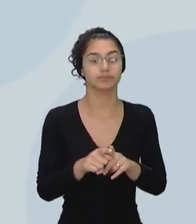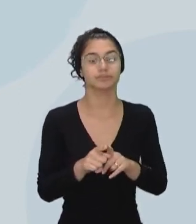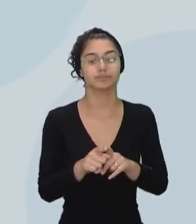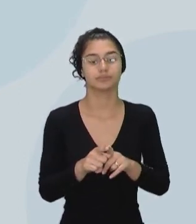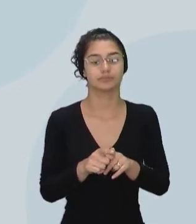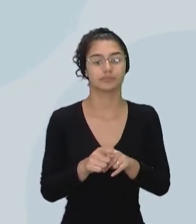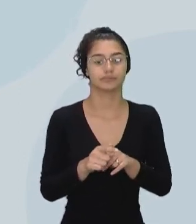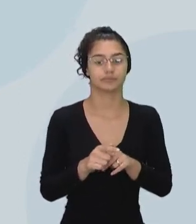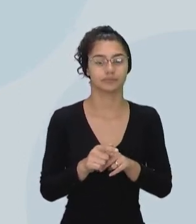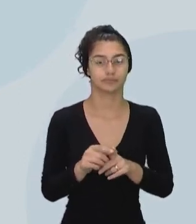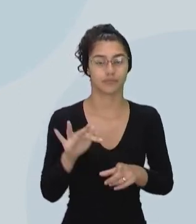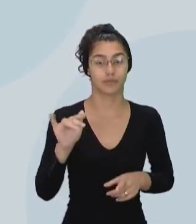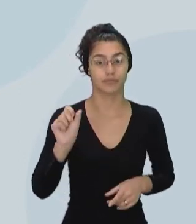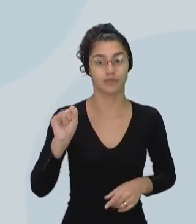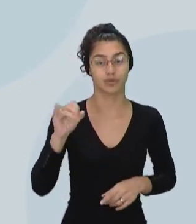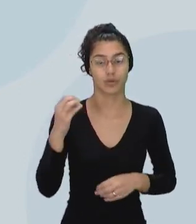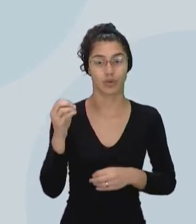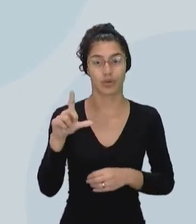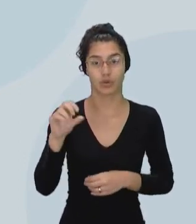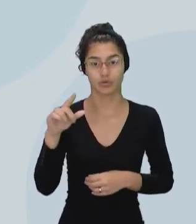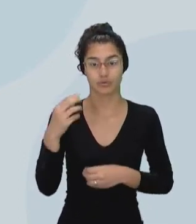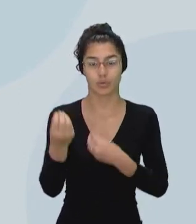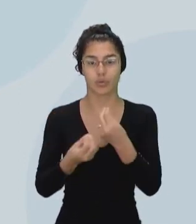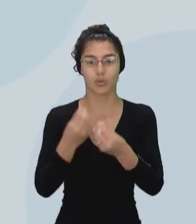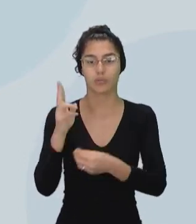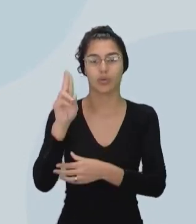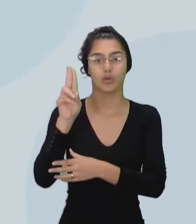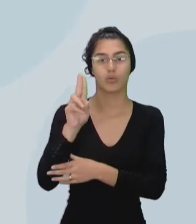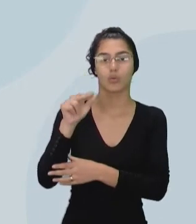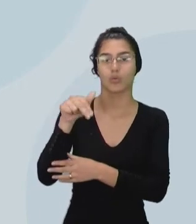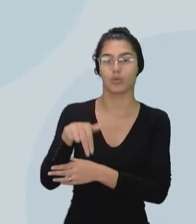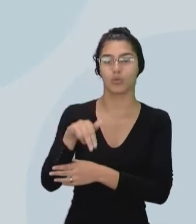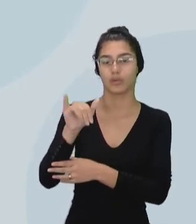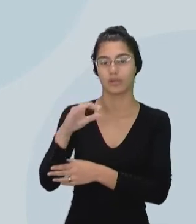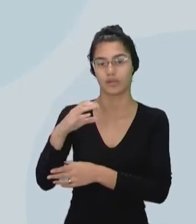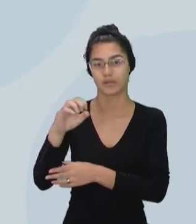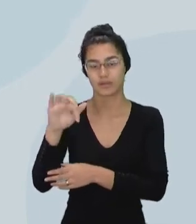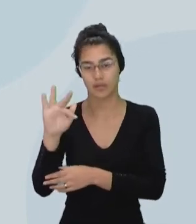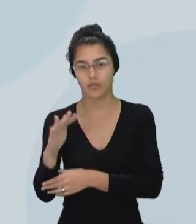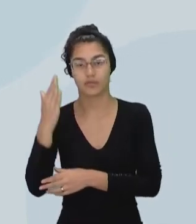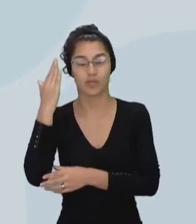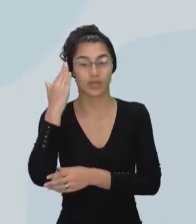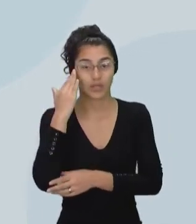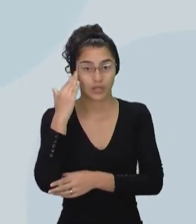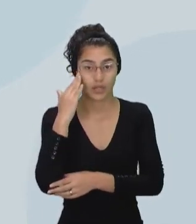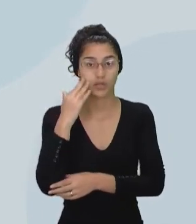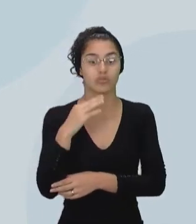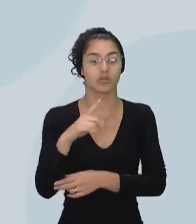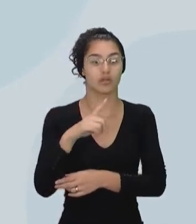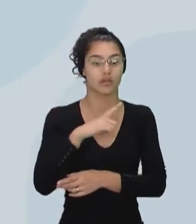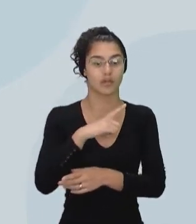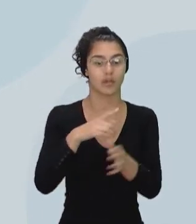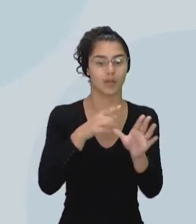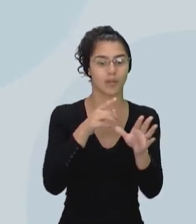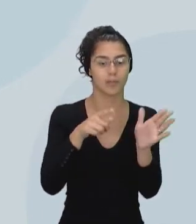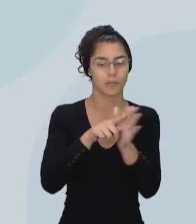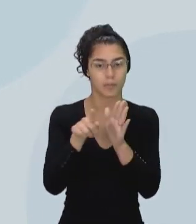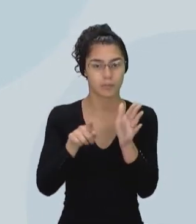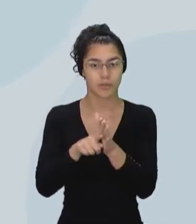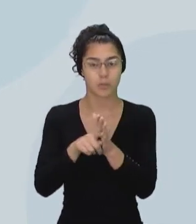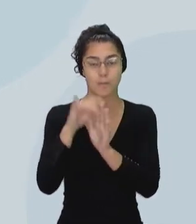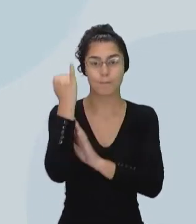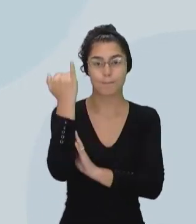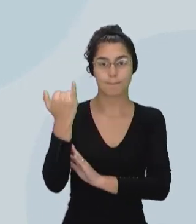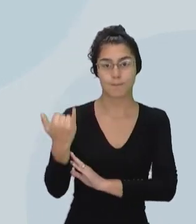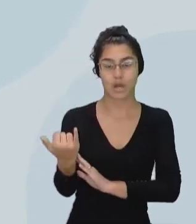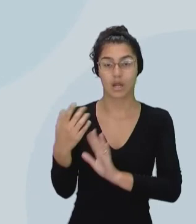quadros fisiológicos, Como que a Unicef, então, entende a respeito das questões aí da